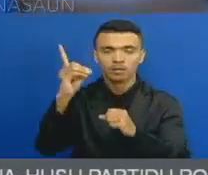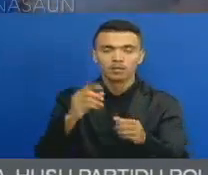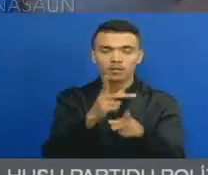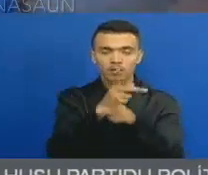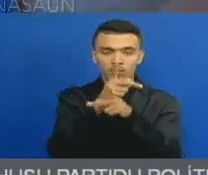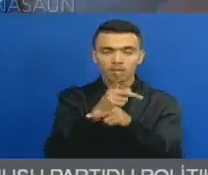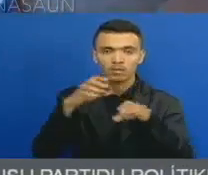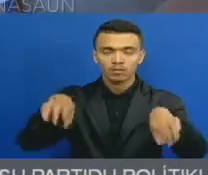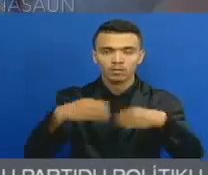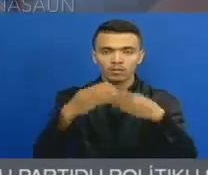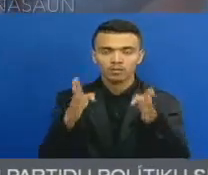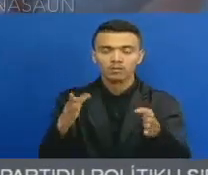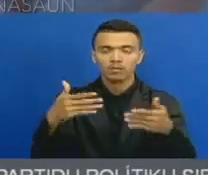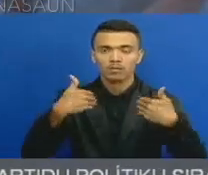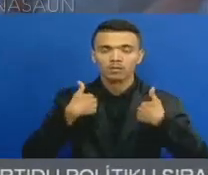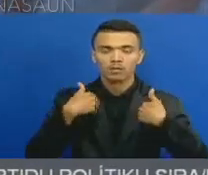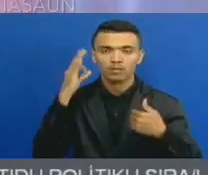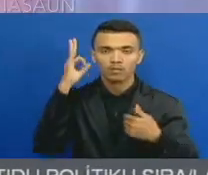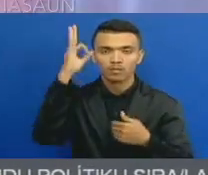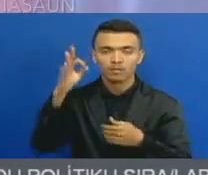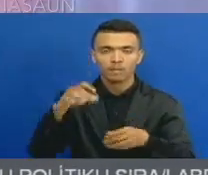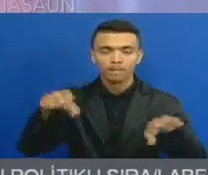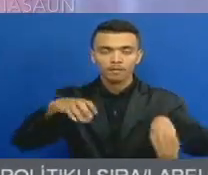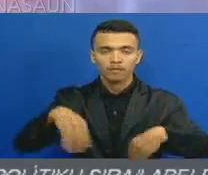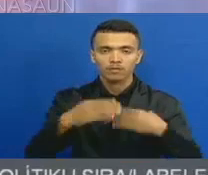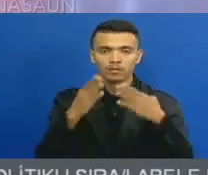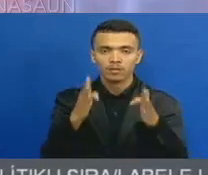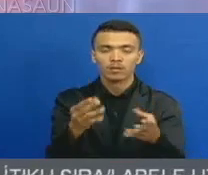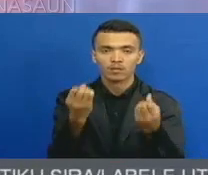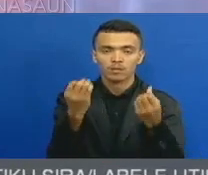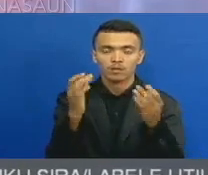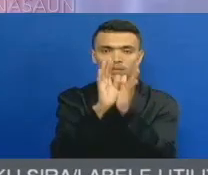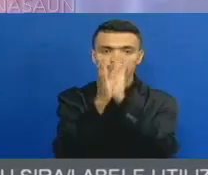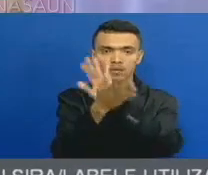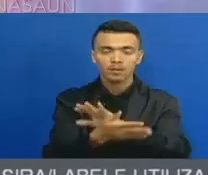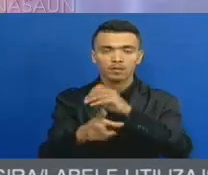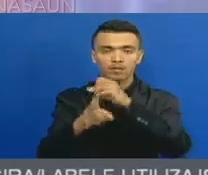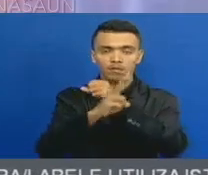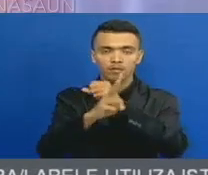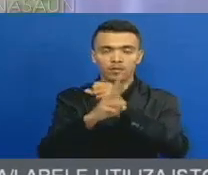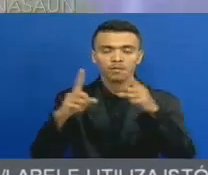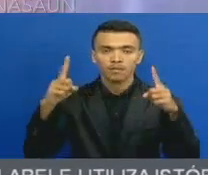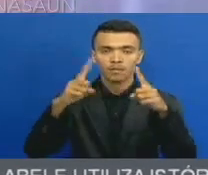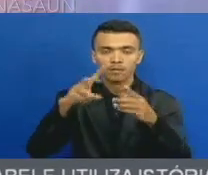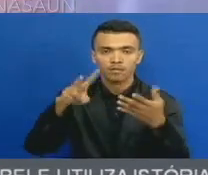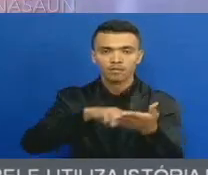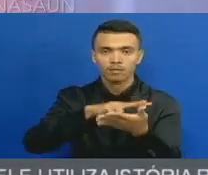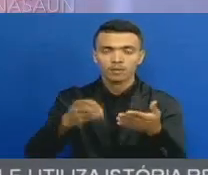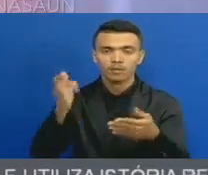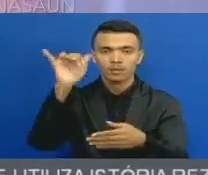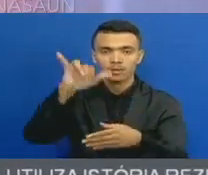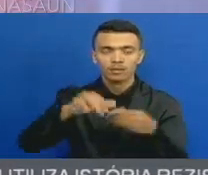defender trabalhador Sira e futuro. Trabalhador Sira baragmaga sai vítima na fatim baia exploração, violação ba sine